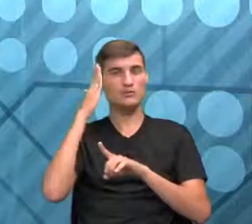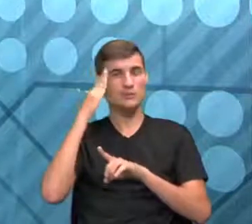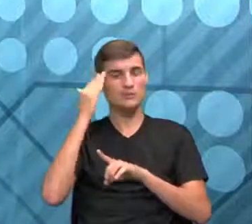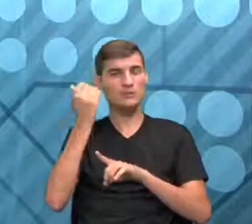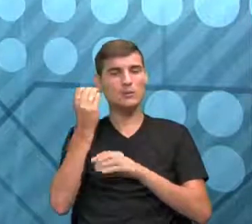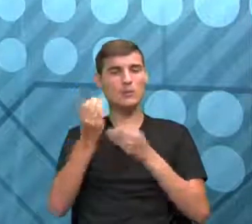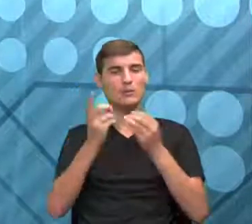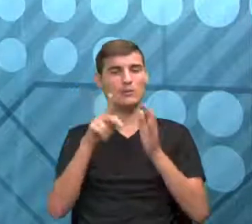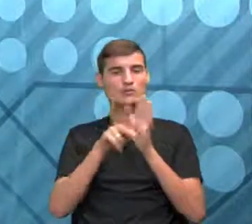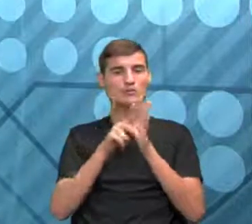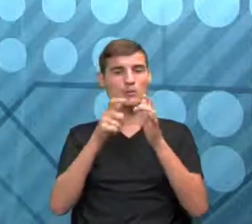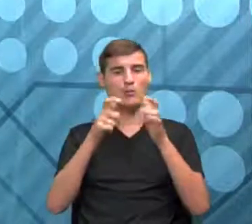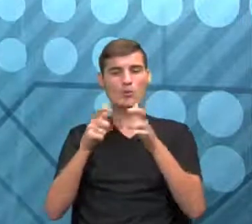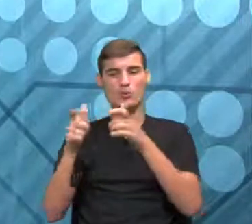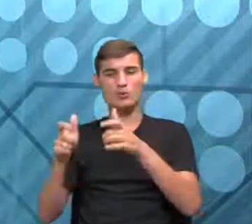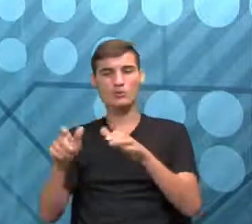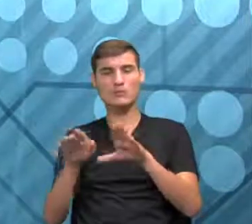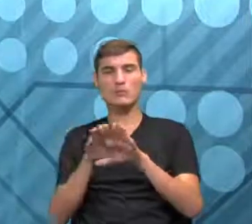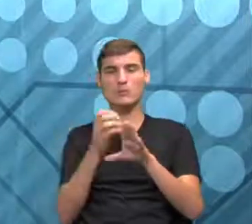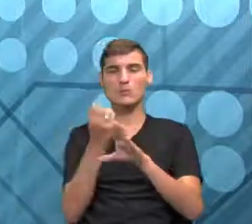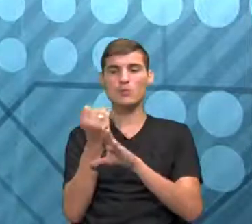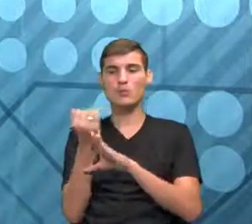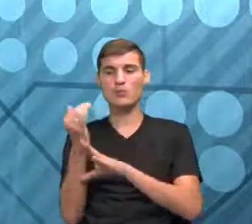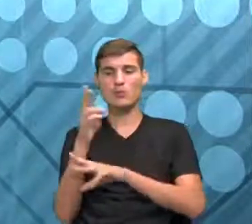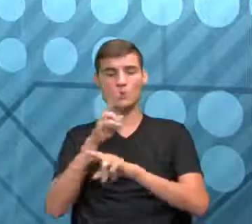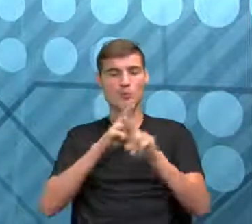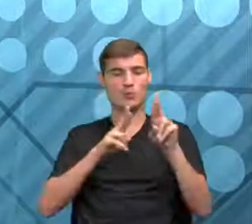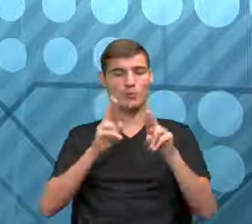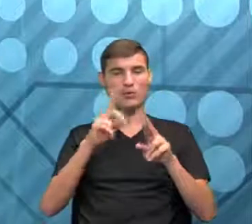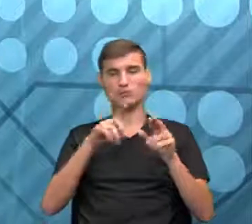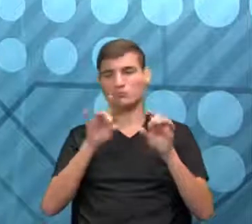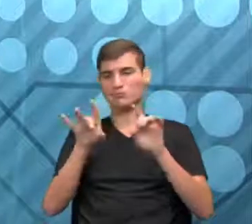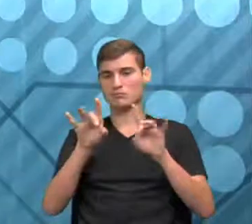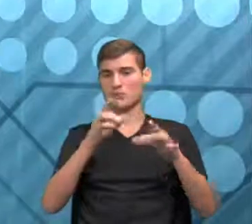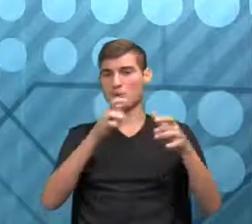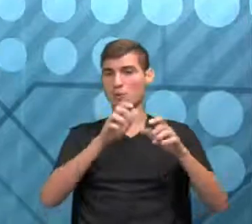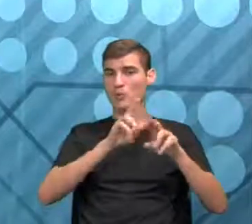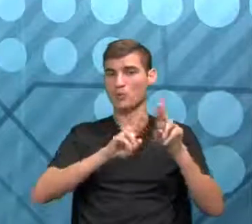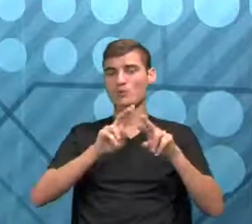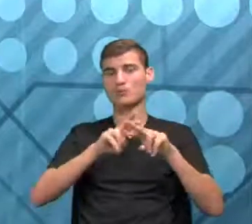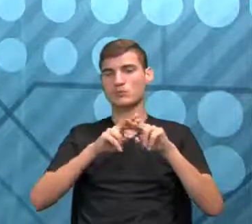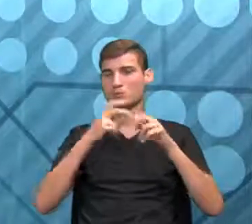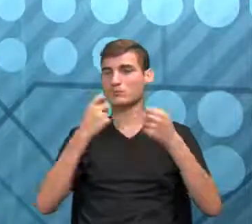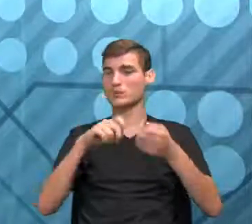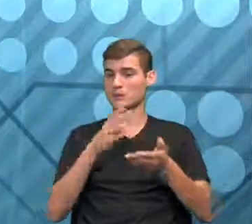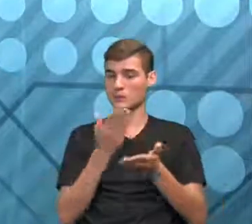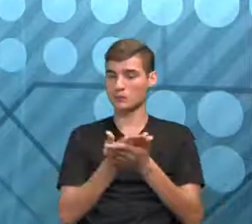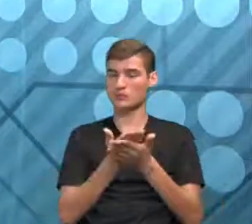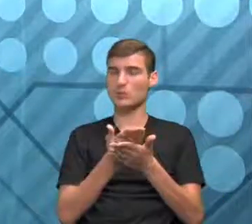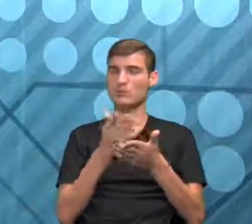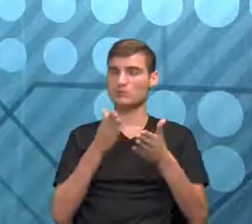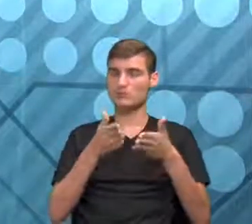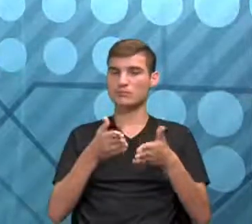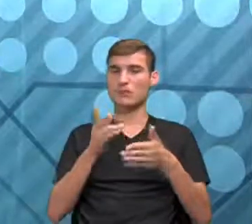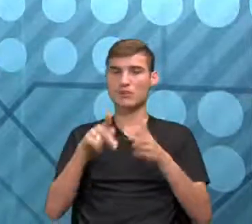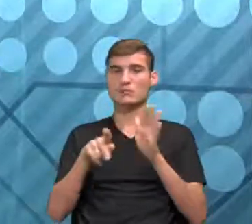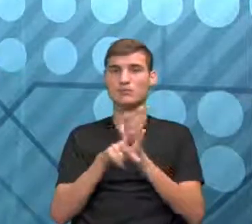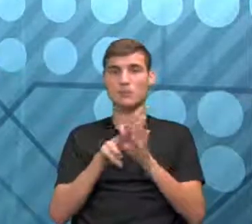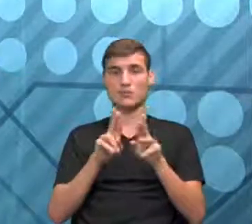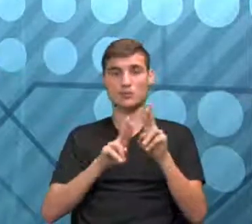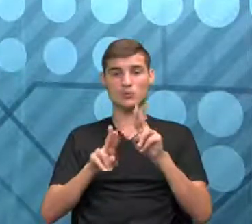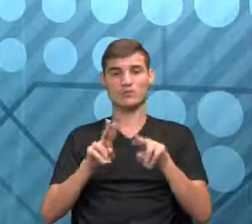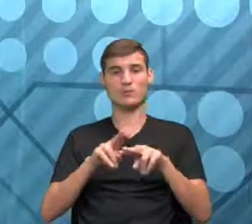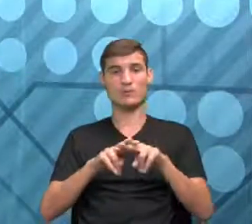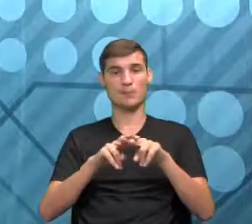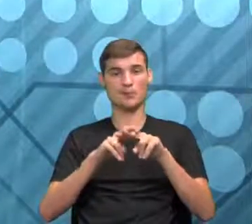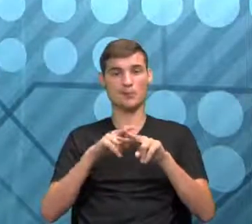se comportam, qual o canal, quais os efeitos que o canal vai ter nessas ondas, e por isso que a gente tem que estudar bastante o canal também.